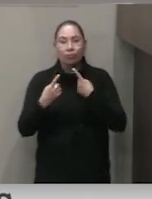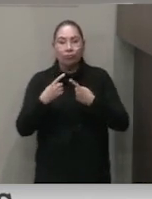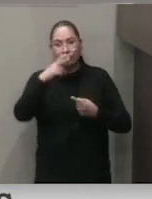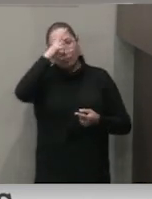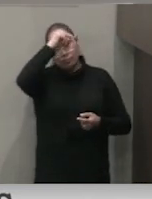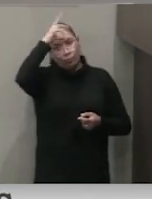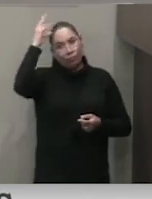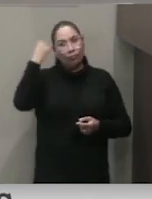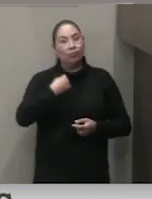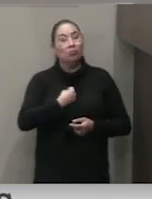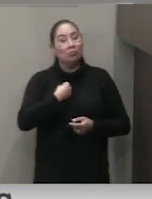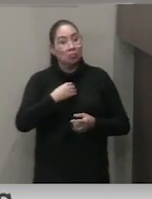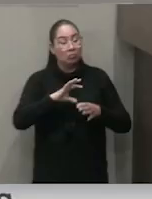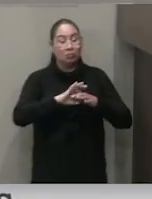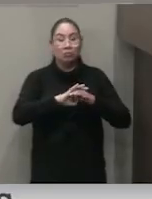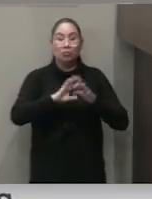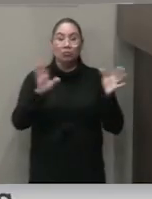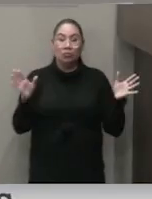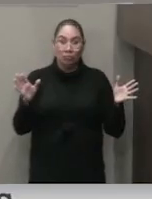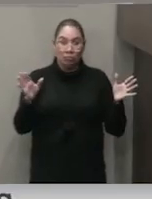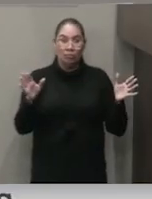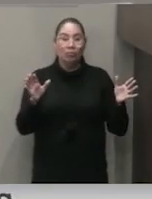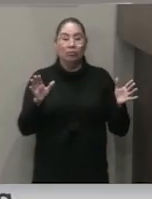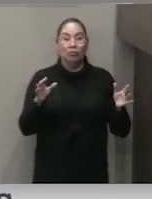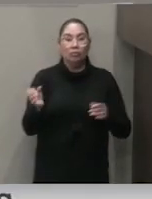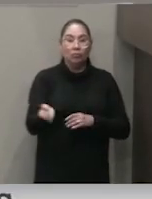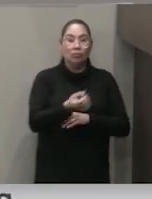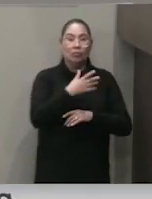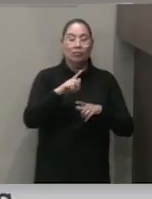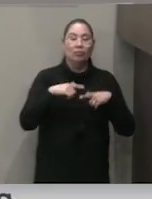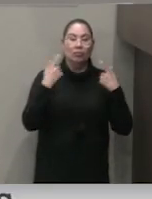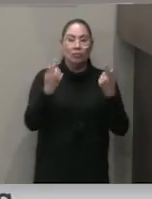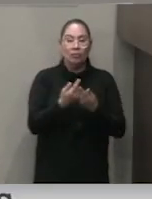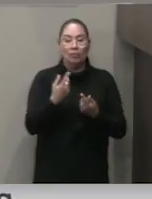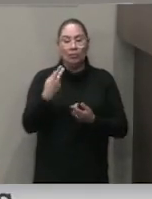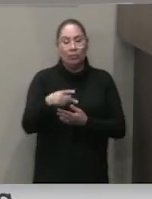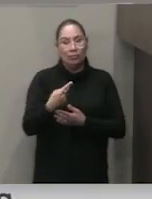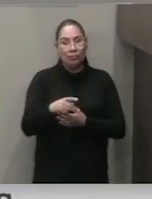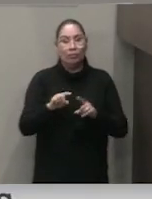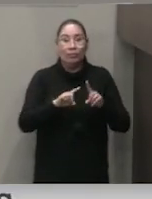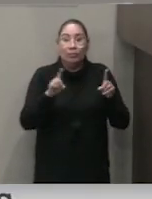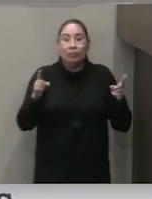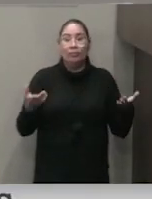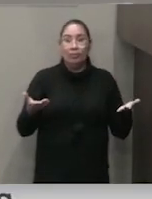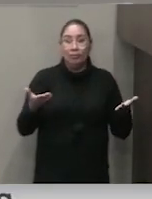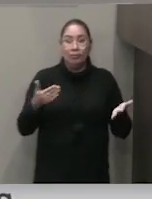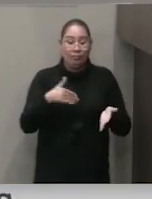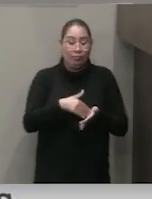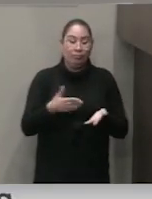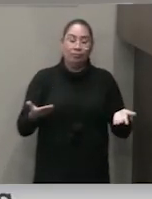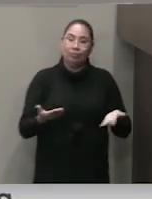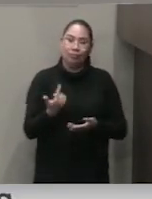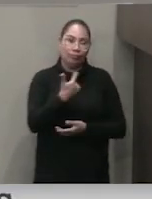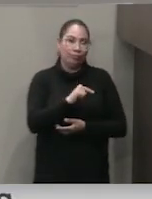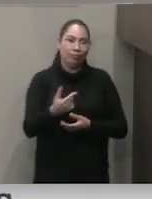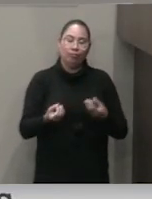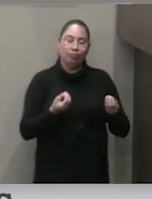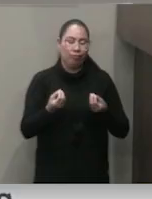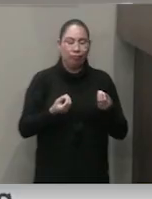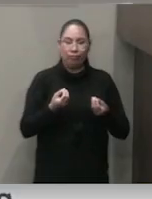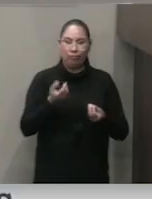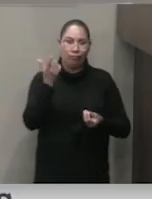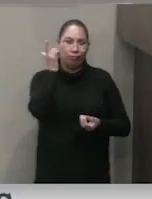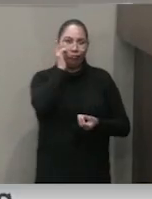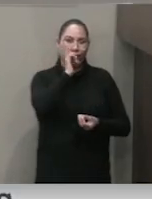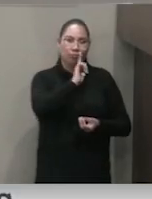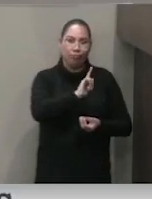dizendo que está disposto nesta nova gestão dele, mas que até o presente momento a gente não tem conseguido,